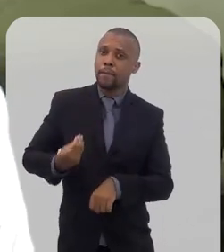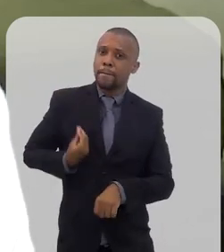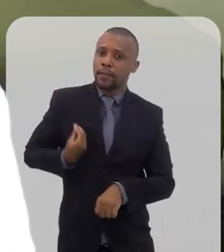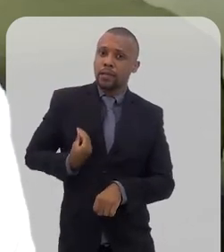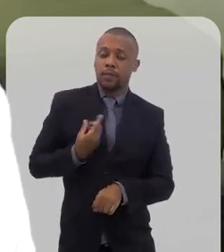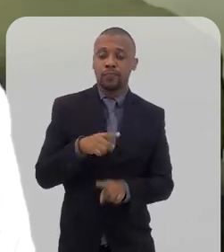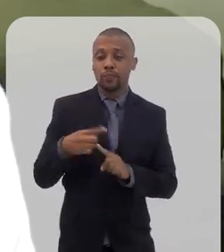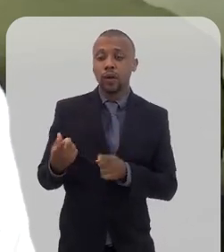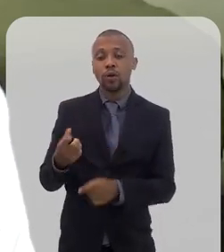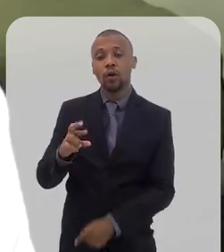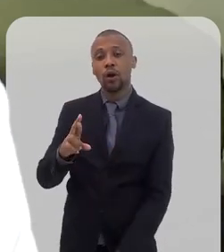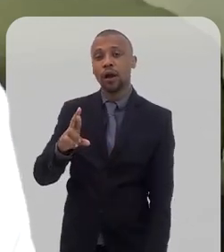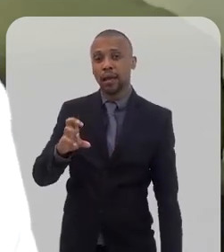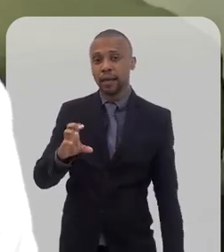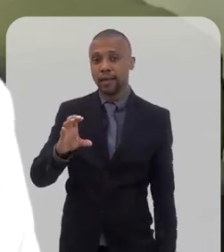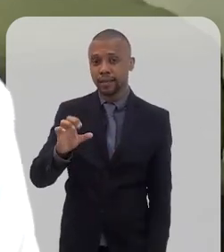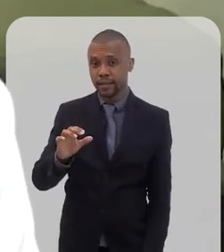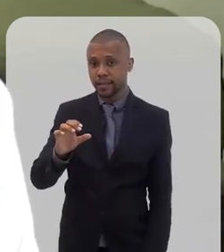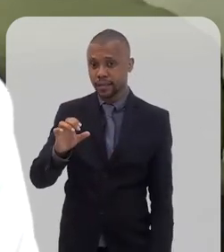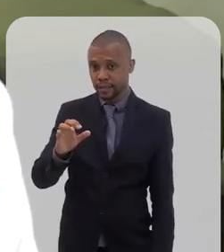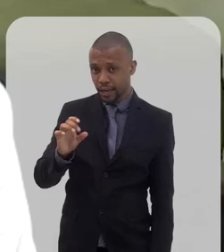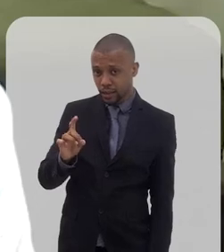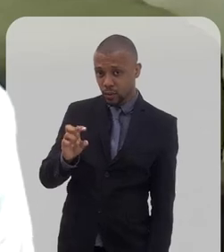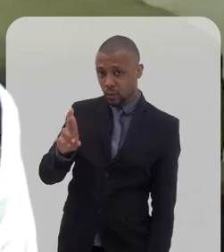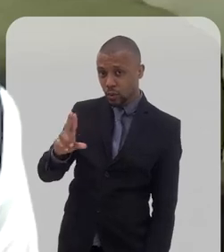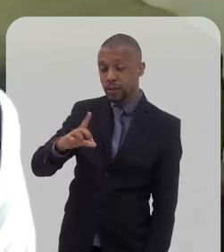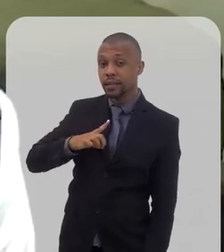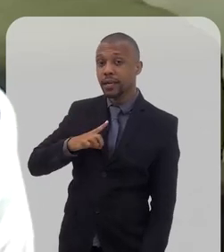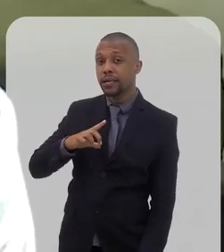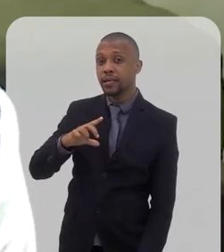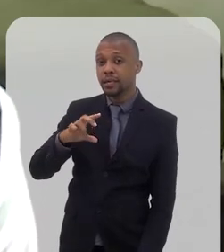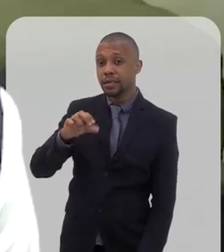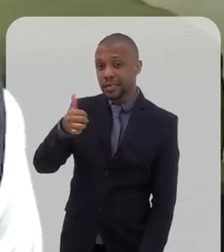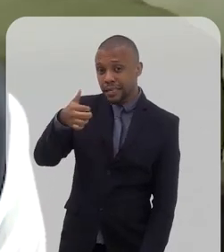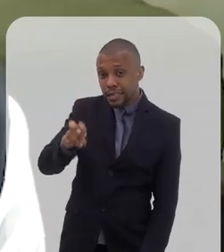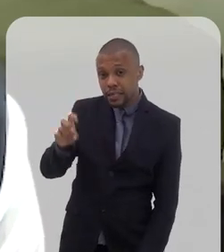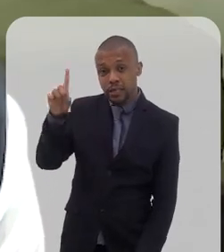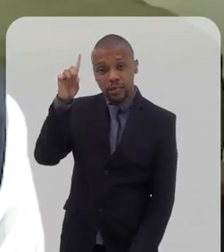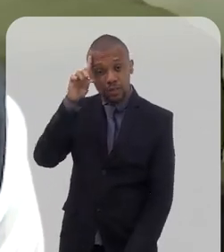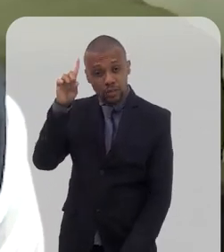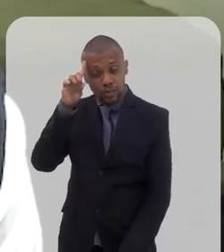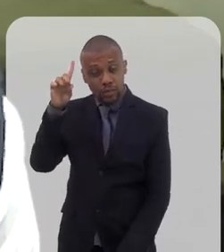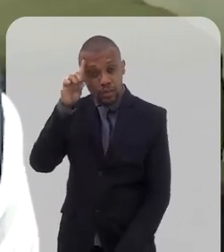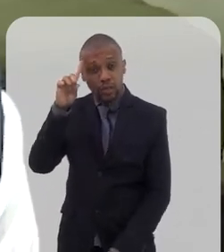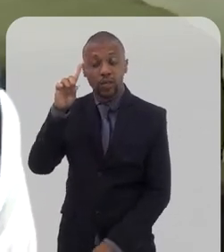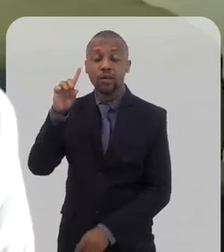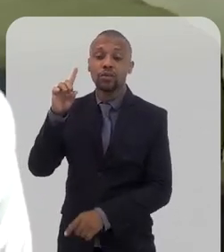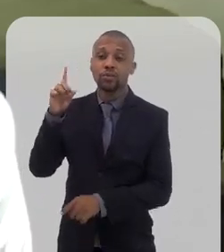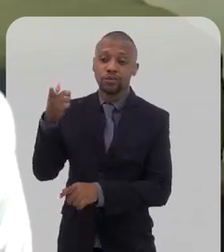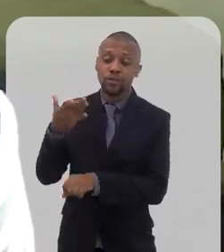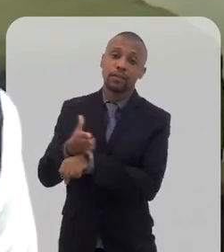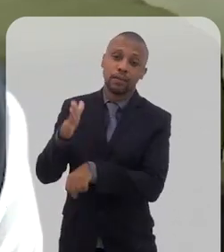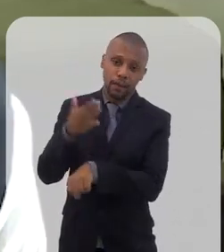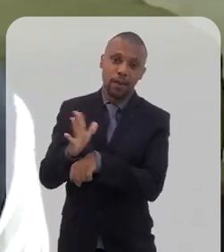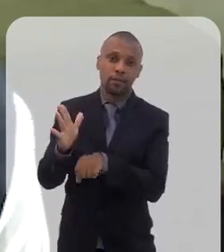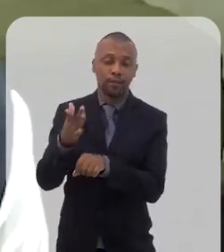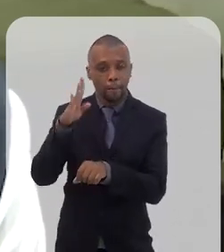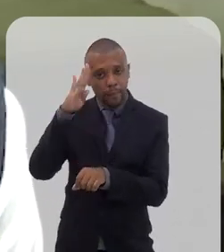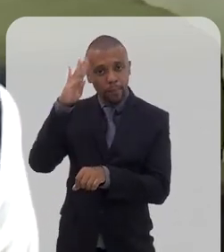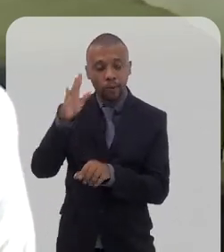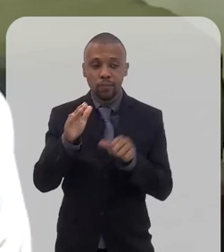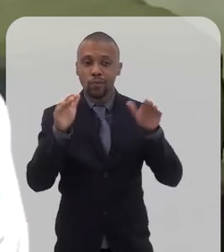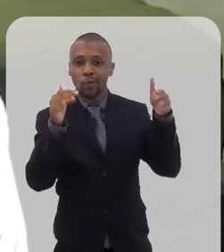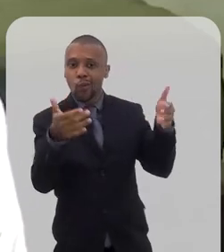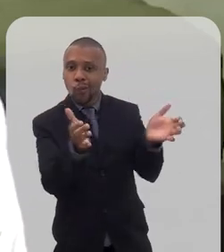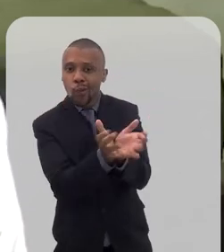presencial e os recenseadores têm 5 dias de treinamento, mais um dia especial para povos e comunidades tradicionais.